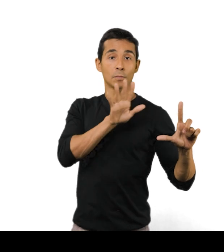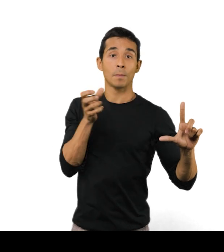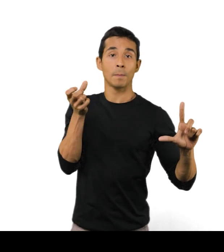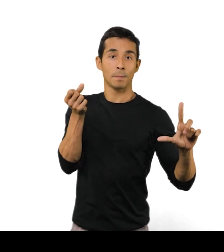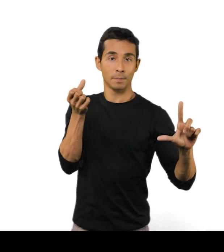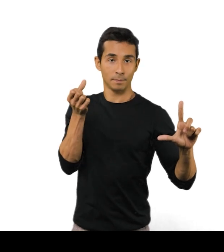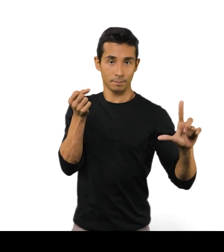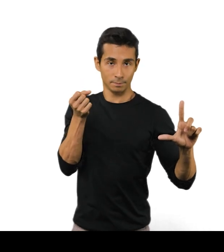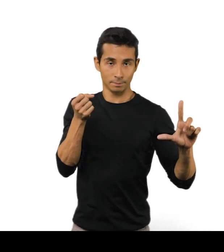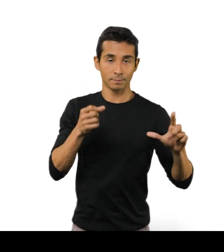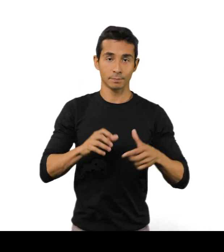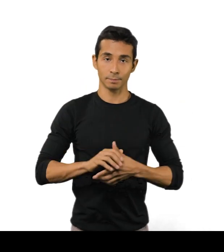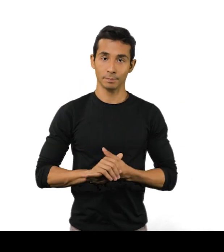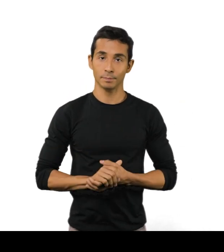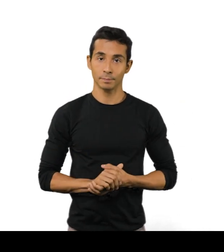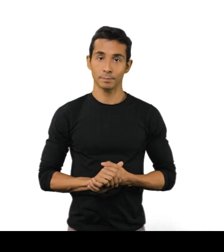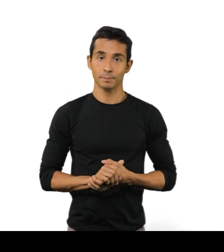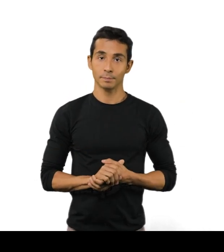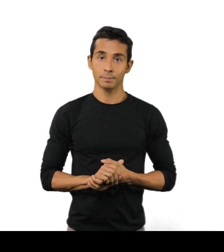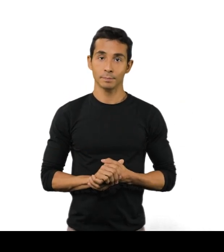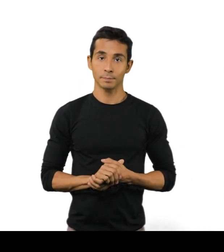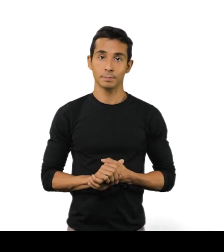papel de coloração branca.